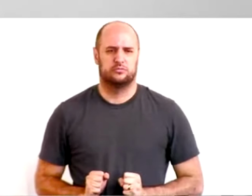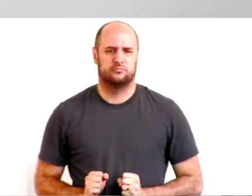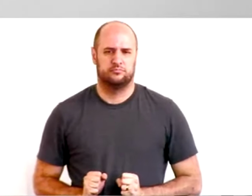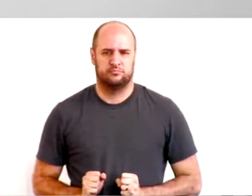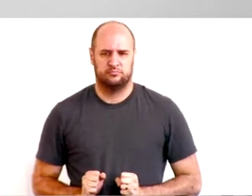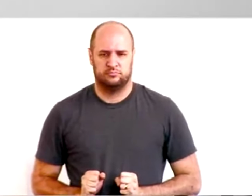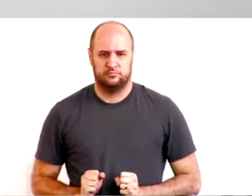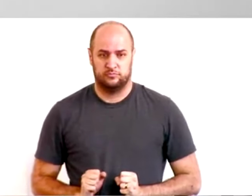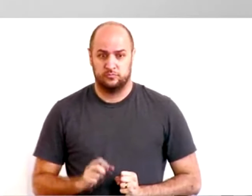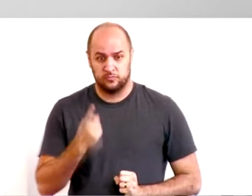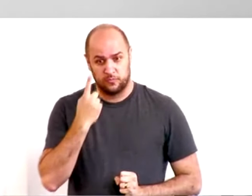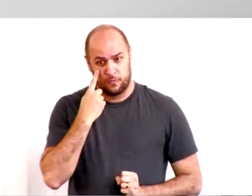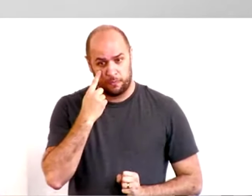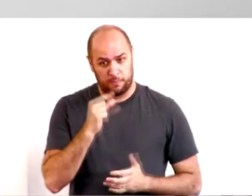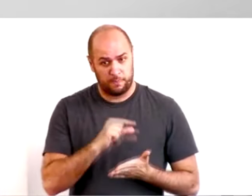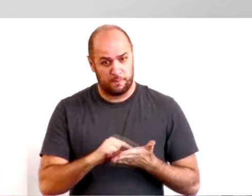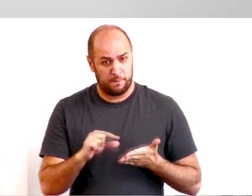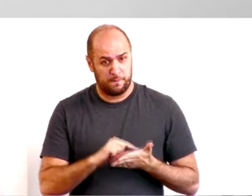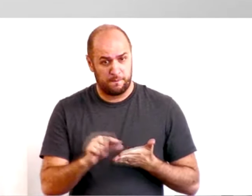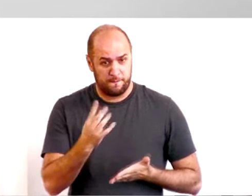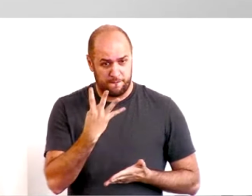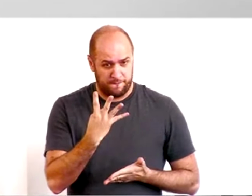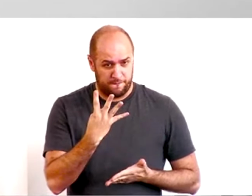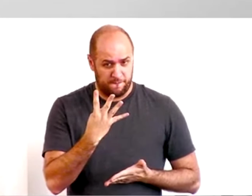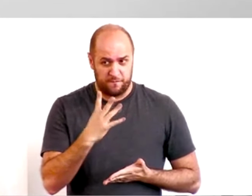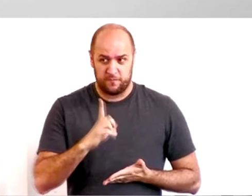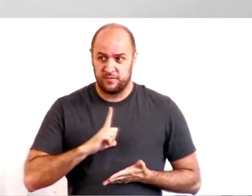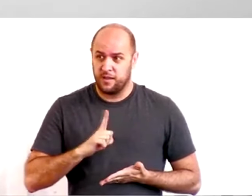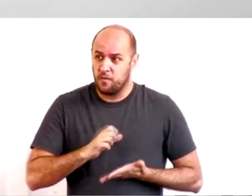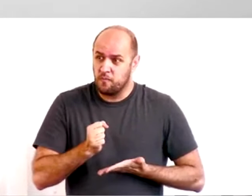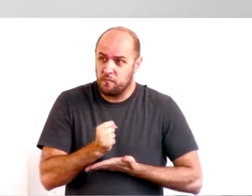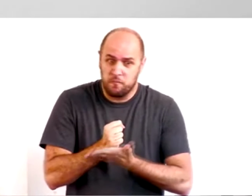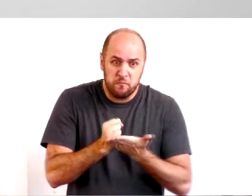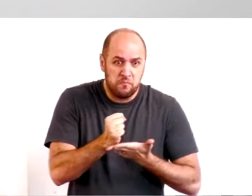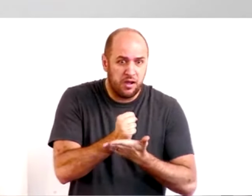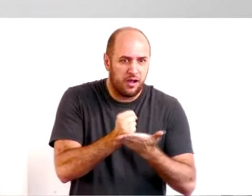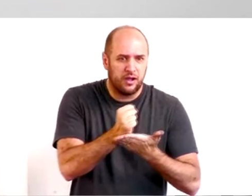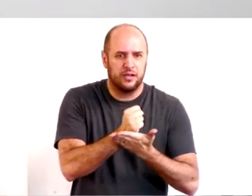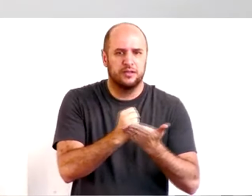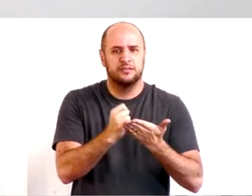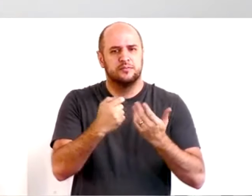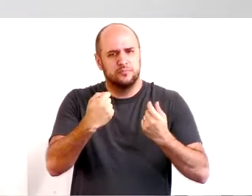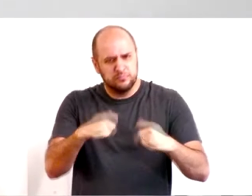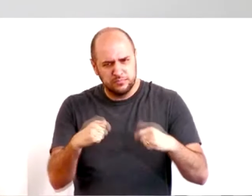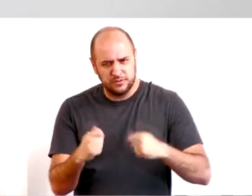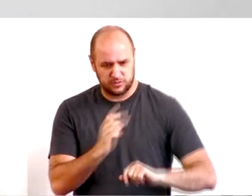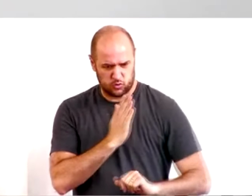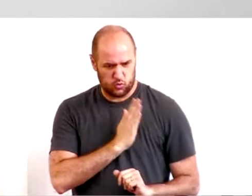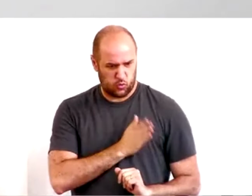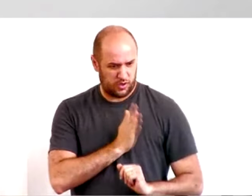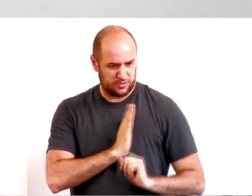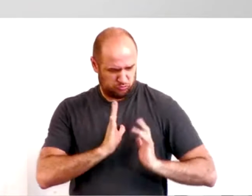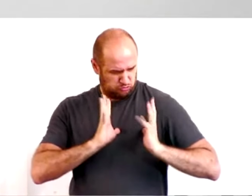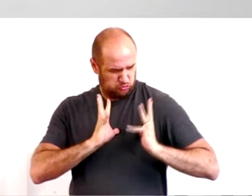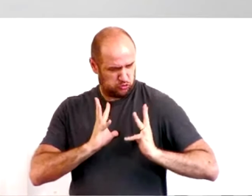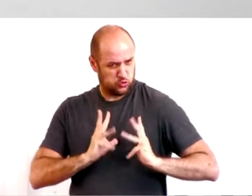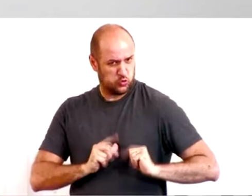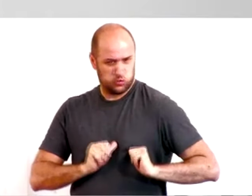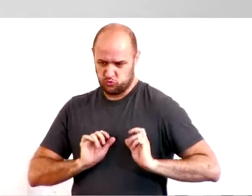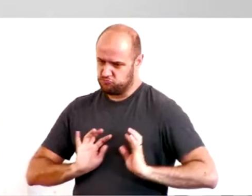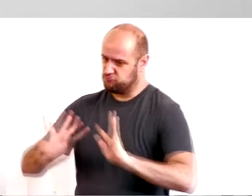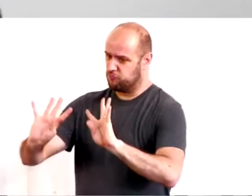Percebam que o verso 4 nós temos a base da necessidade de um coração inteiro diante de Deus. Por